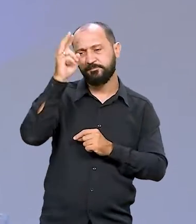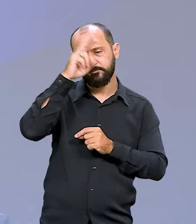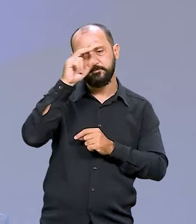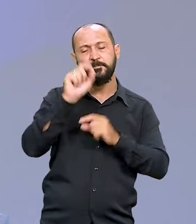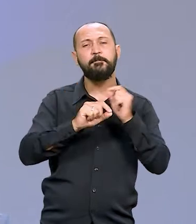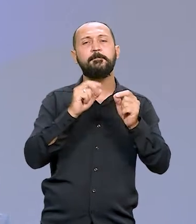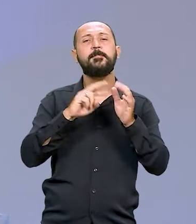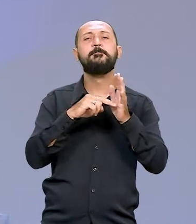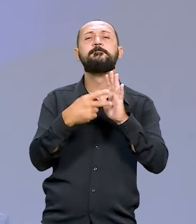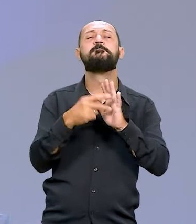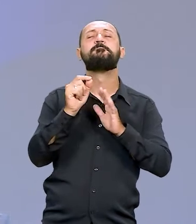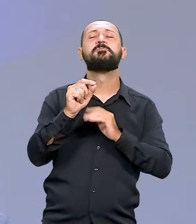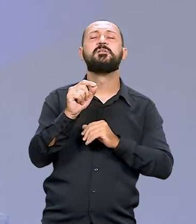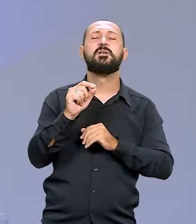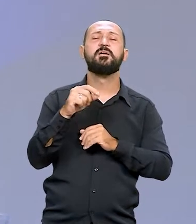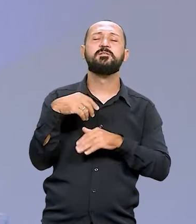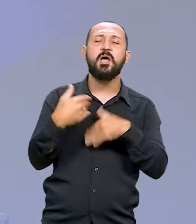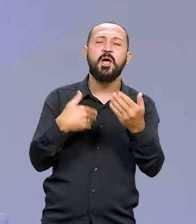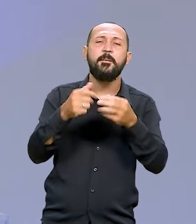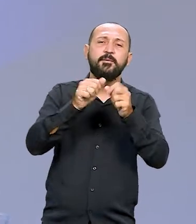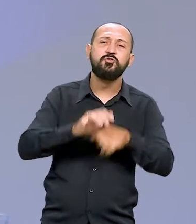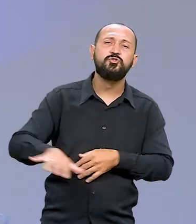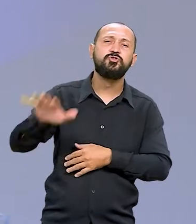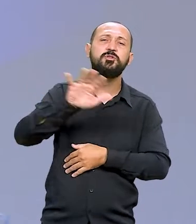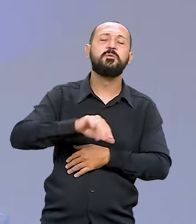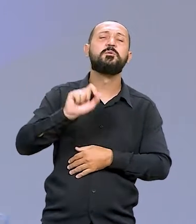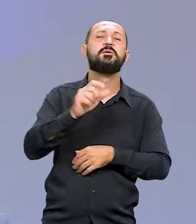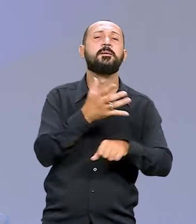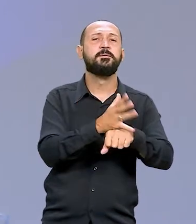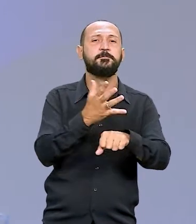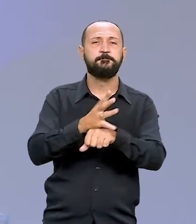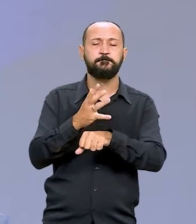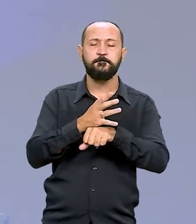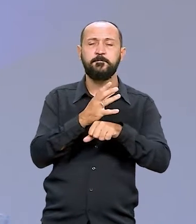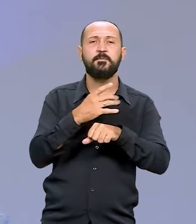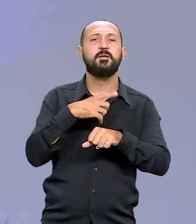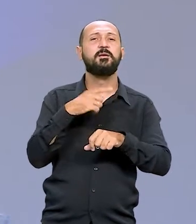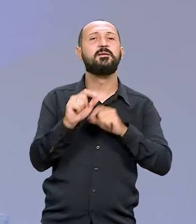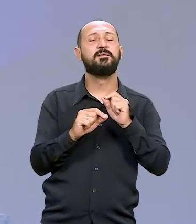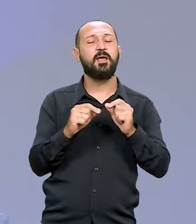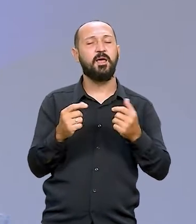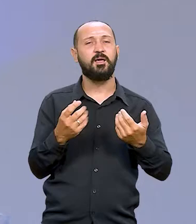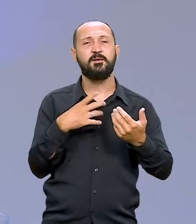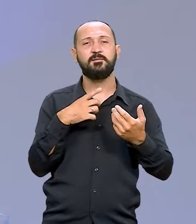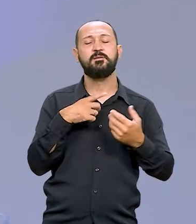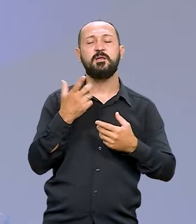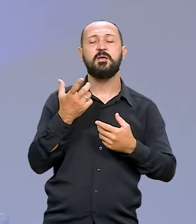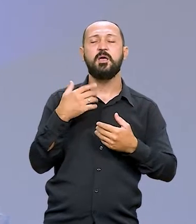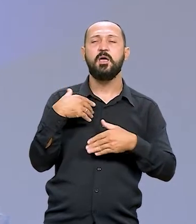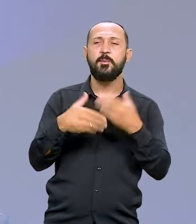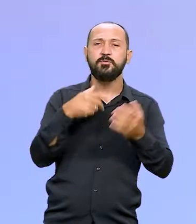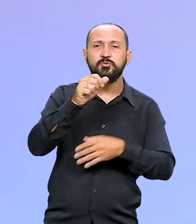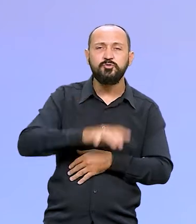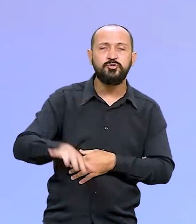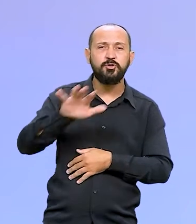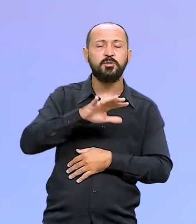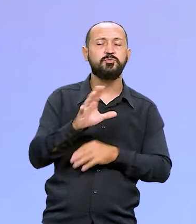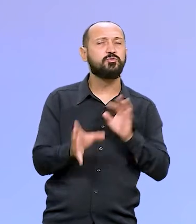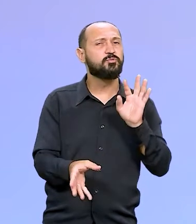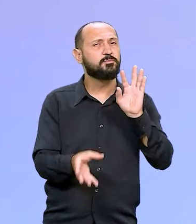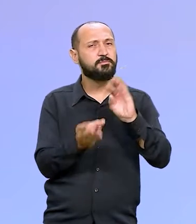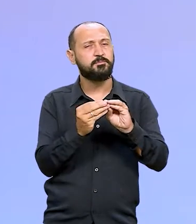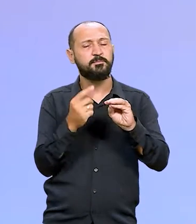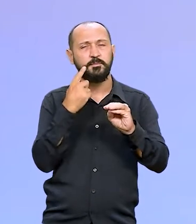Vamos relembrar o que significa essa repercussão geral, quais são os efeitos práticos de um caso que tem repercussão geral. De uma forma